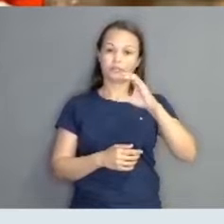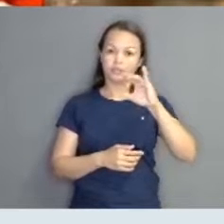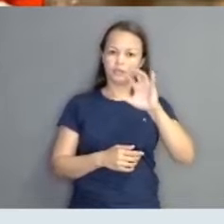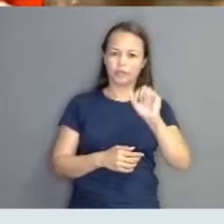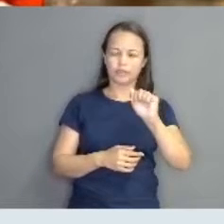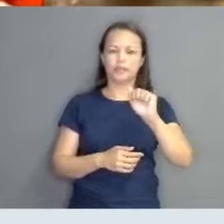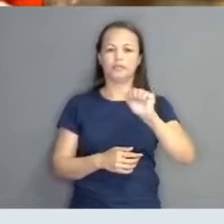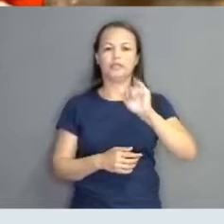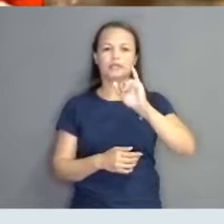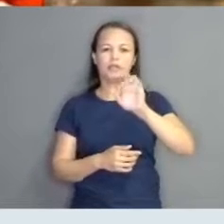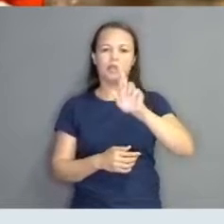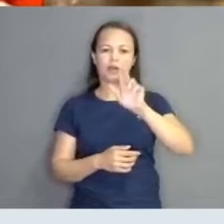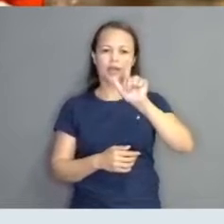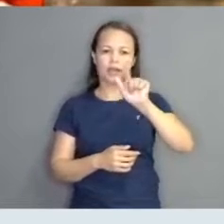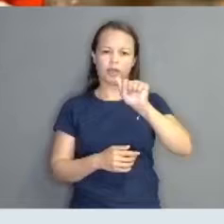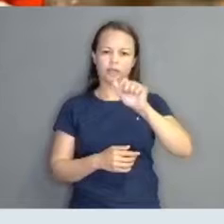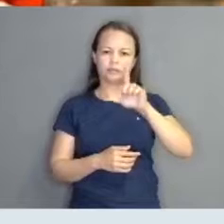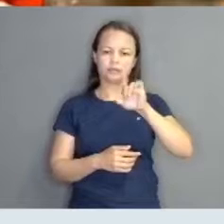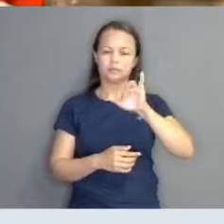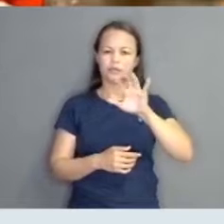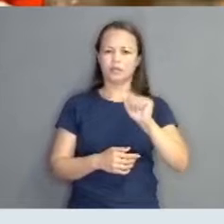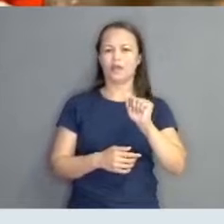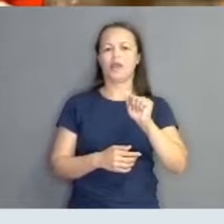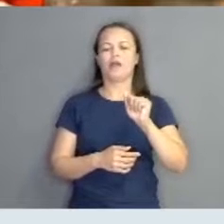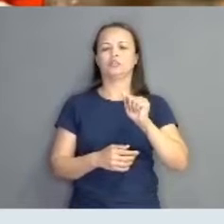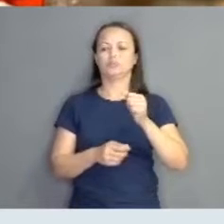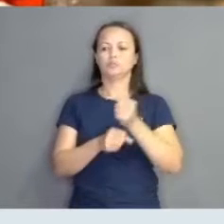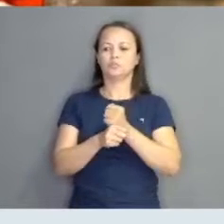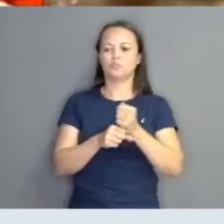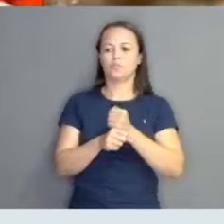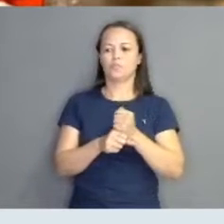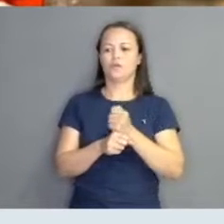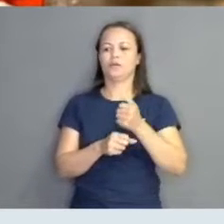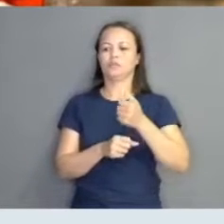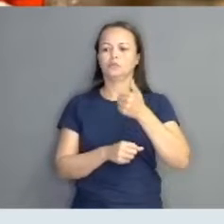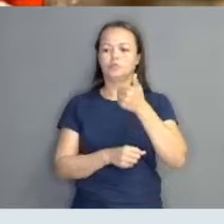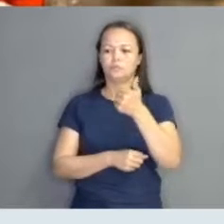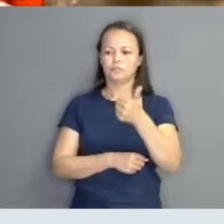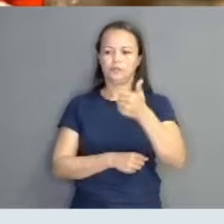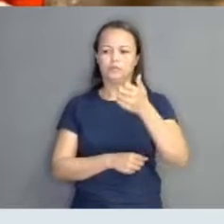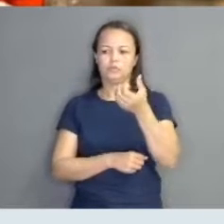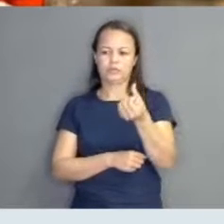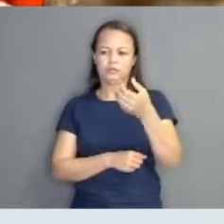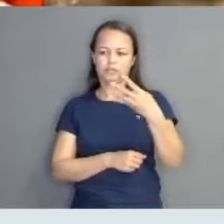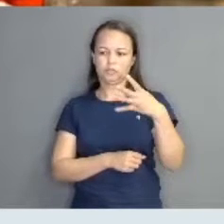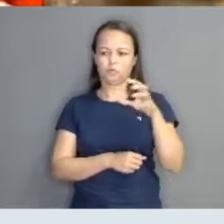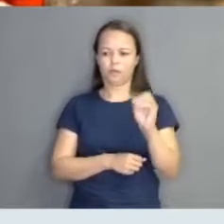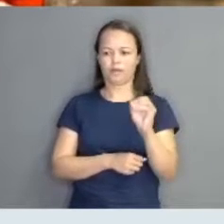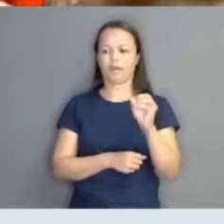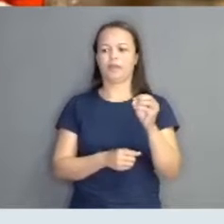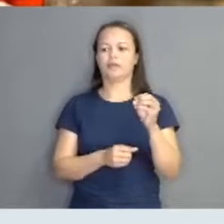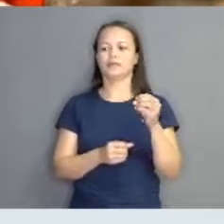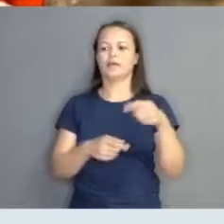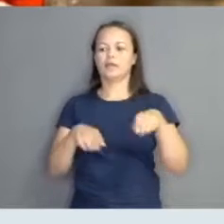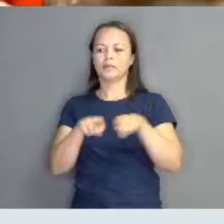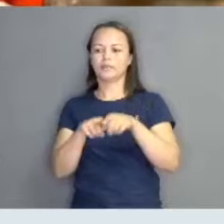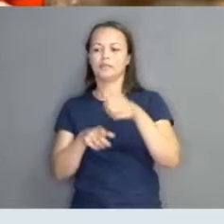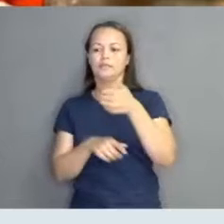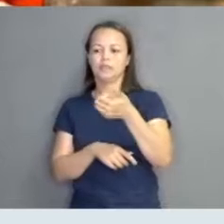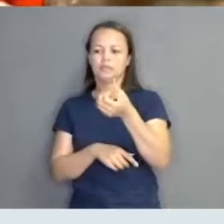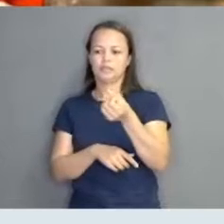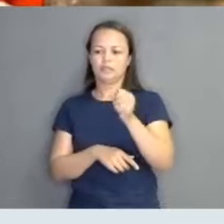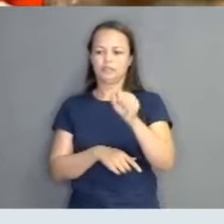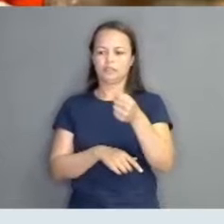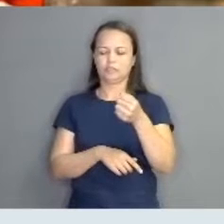1688. Uma dica do professor Flávio. Esse período aí é referente à primeira metade